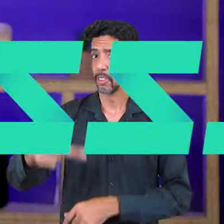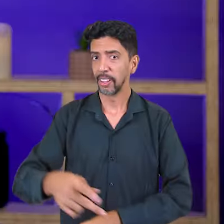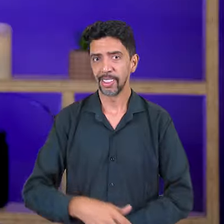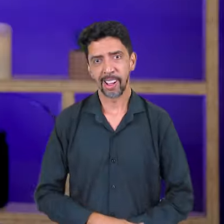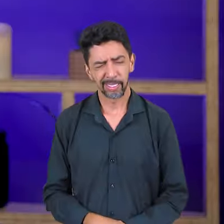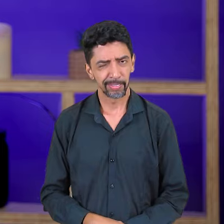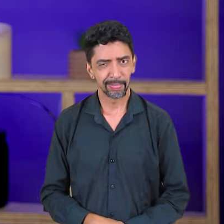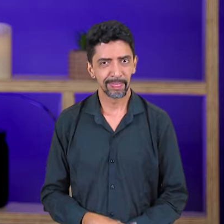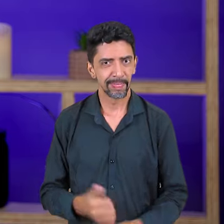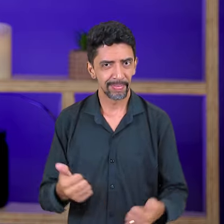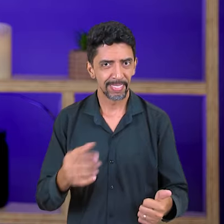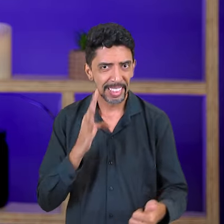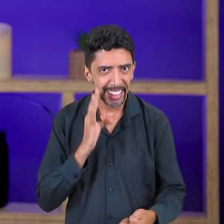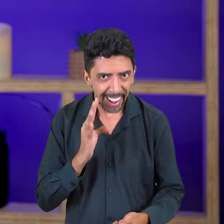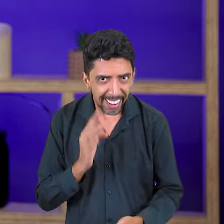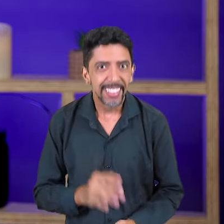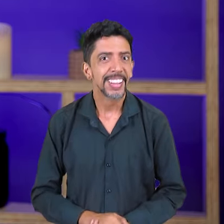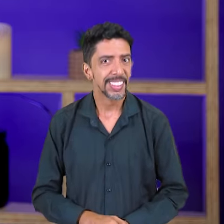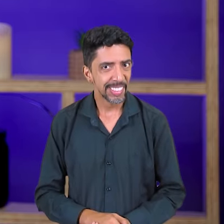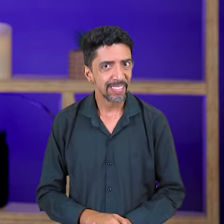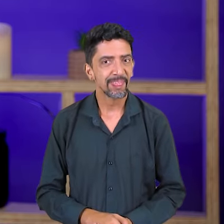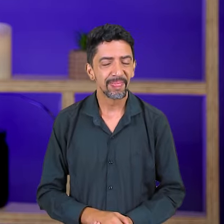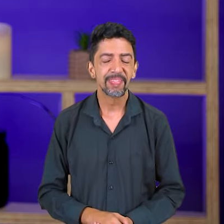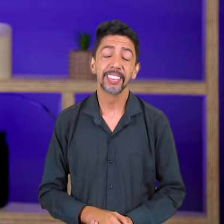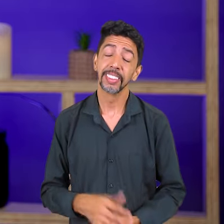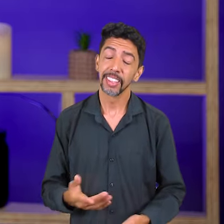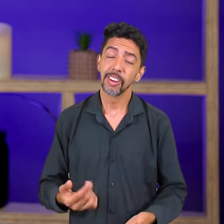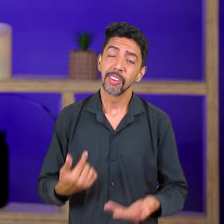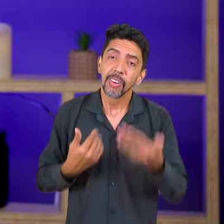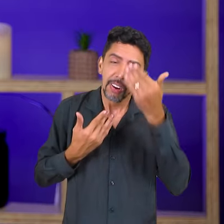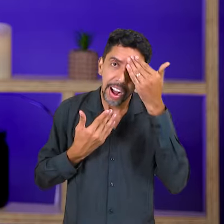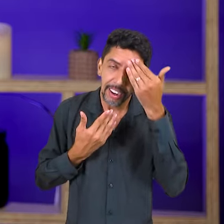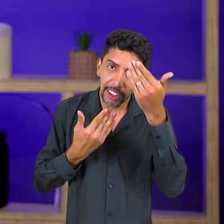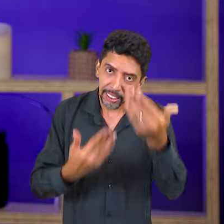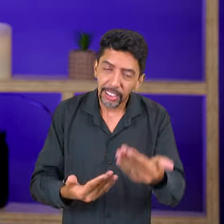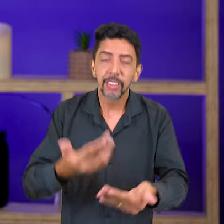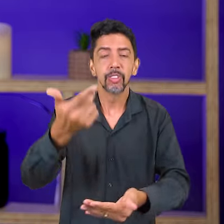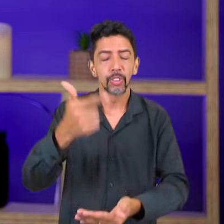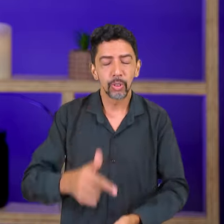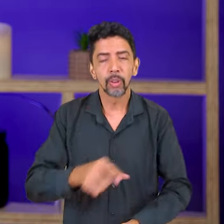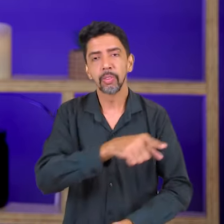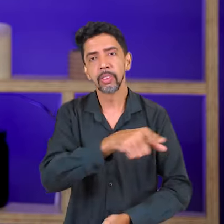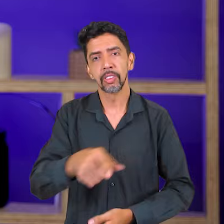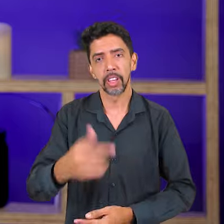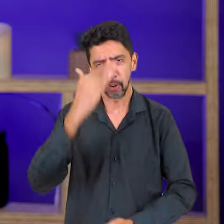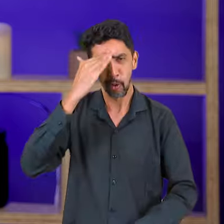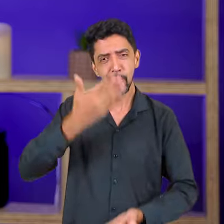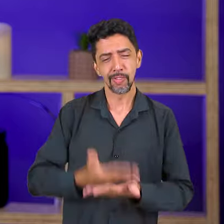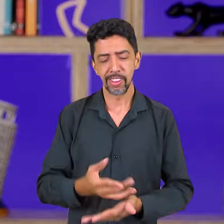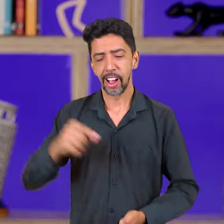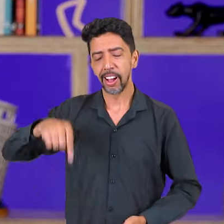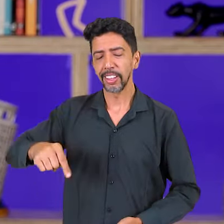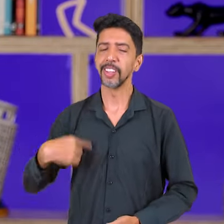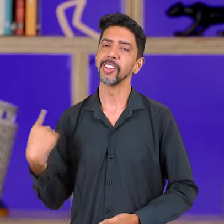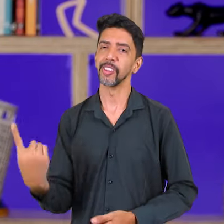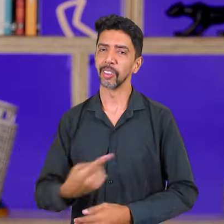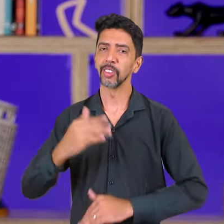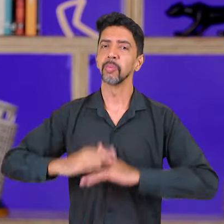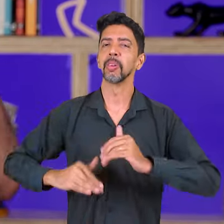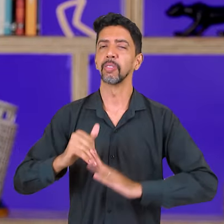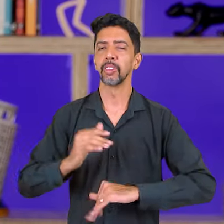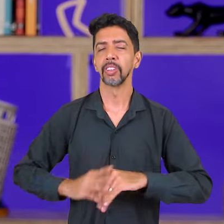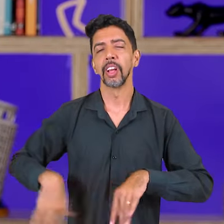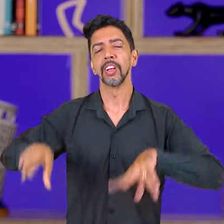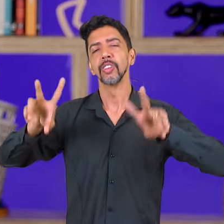isso Quero aqui agradecer mais uma vez a confiança que você deposita nesse espaço da educação financeira vamos lá vai na